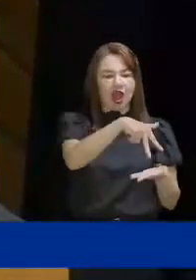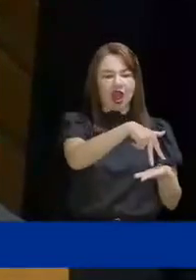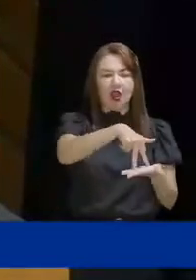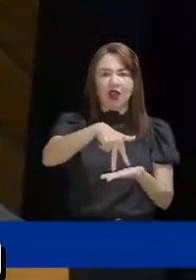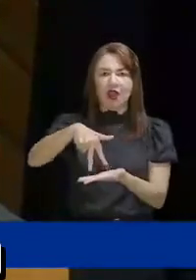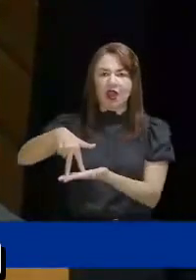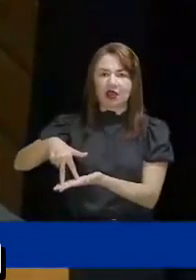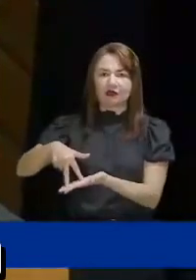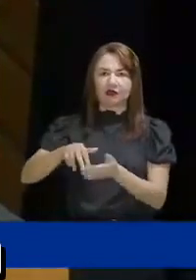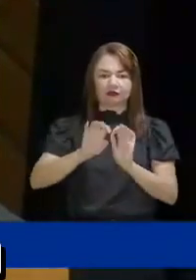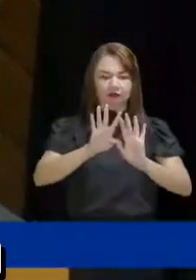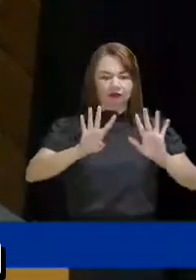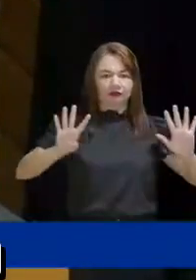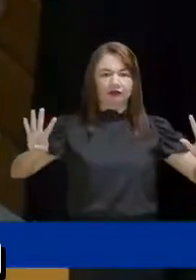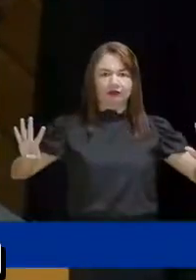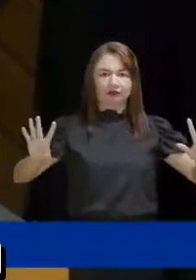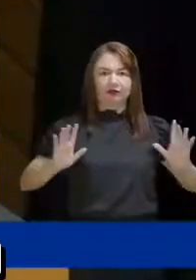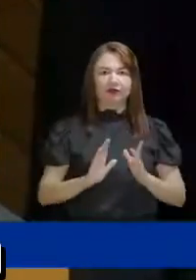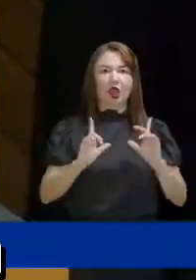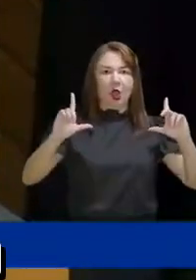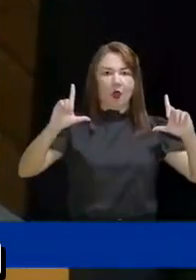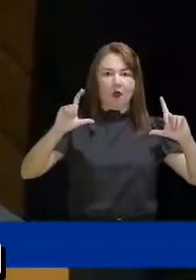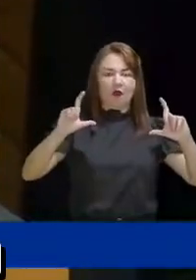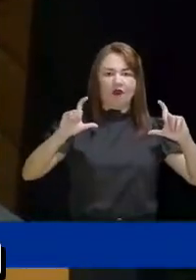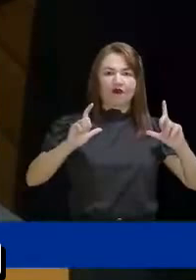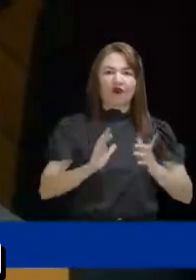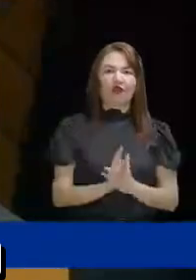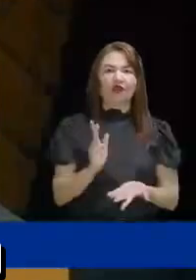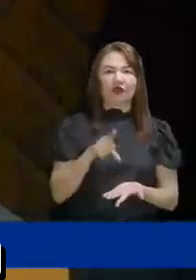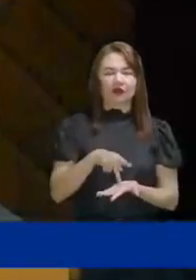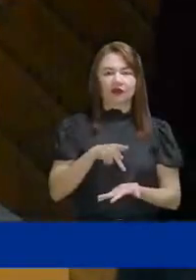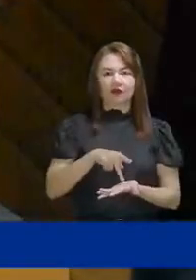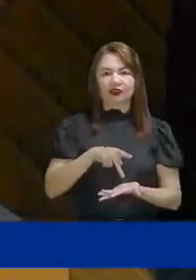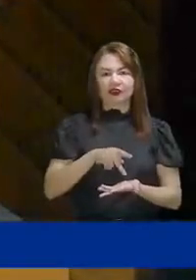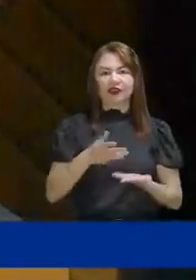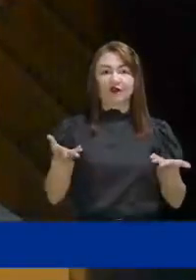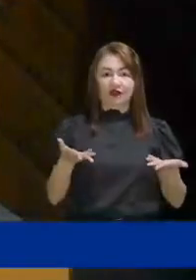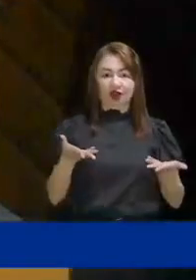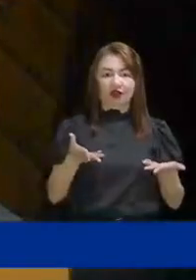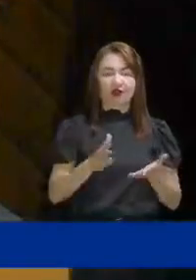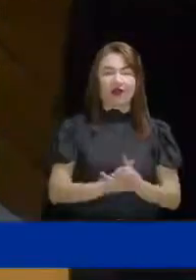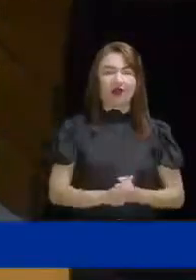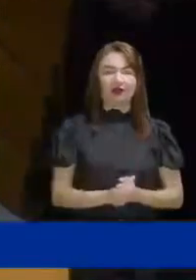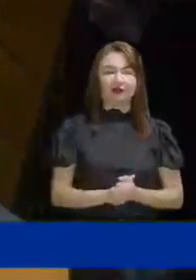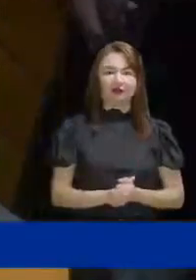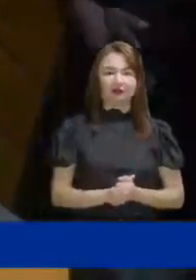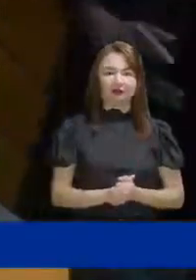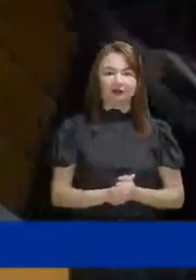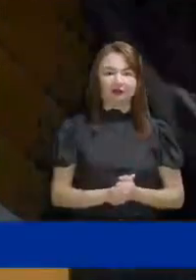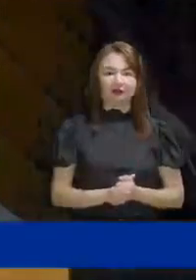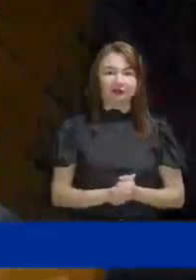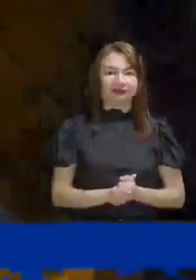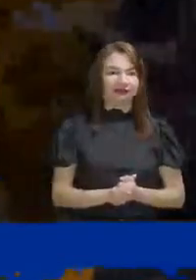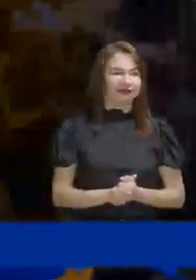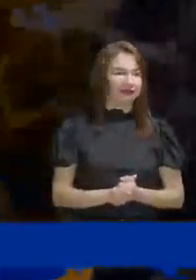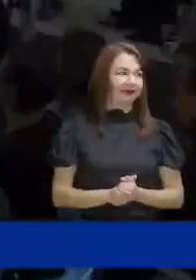frente para que possamos fazer mais uma foto oficial neste momento.